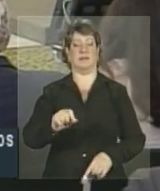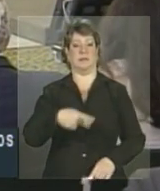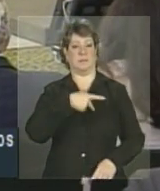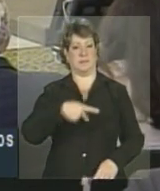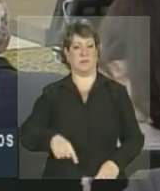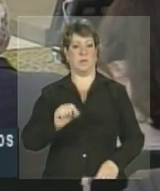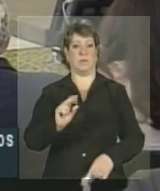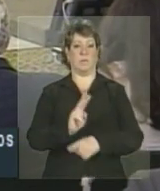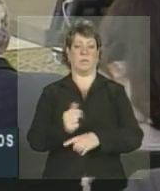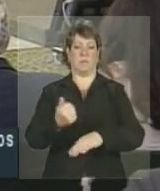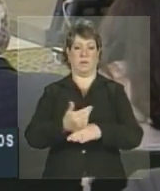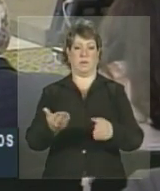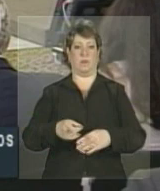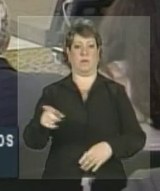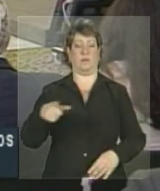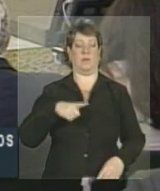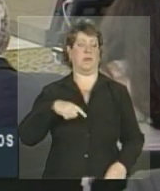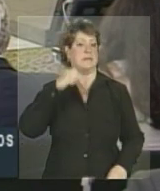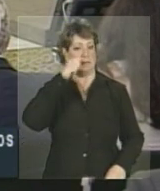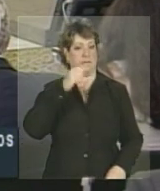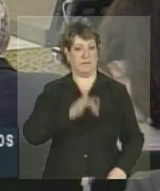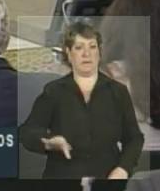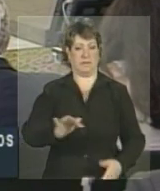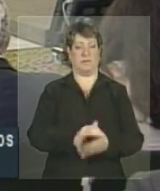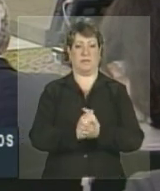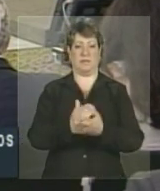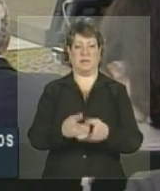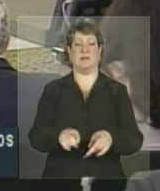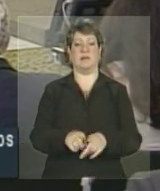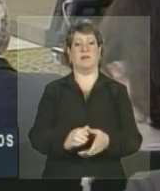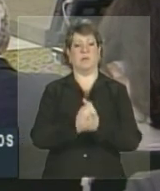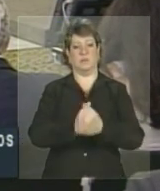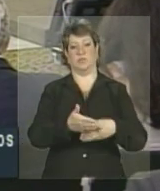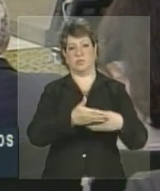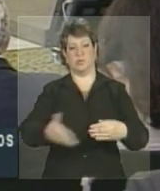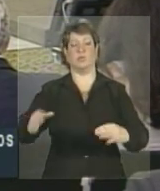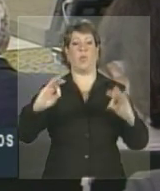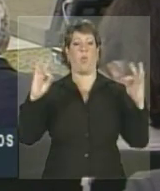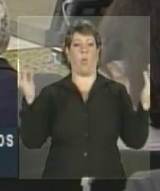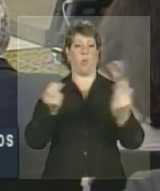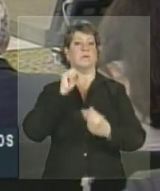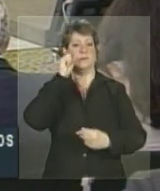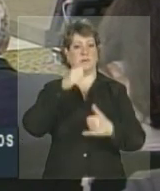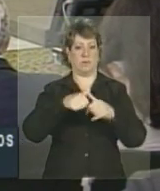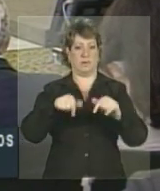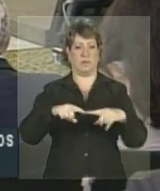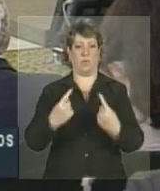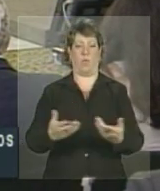Senado Federal, por meio de quem gostaria de cumprimentar todos os senadores aqui presentes,